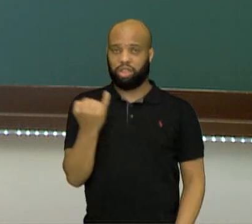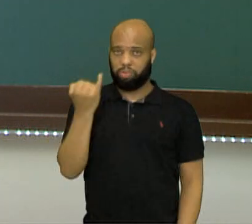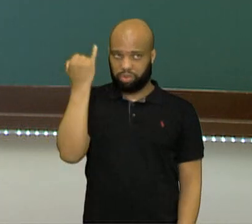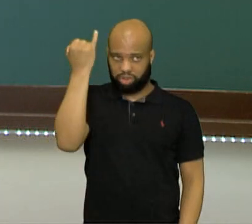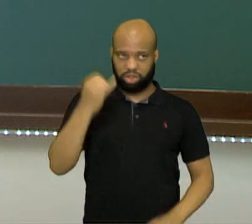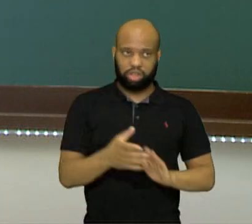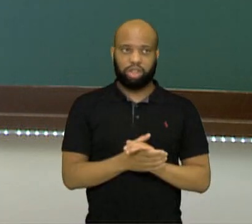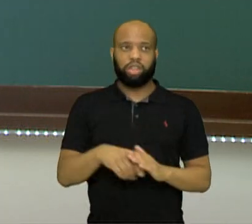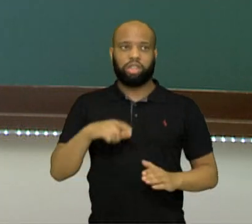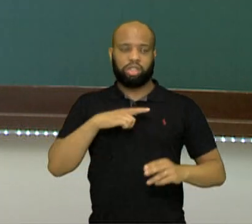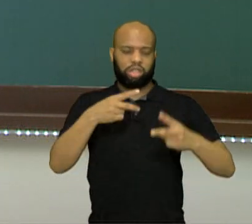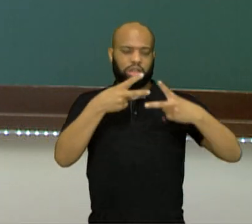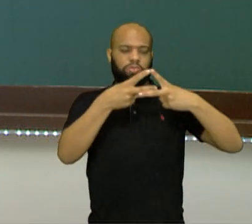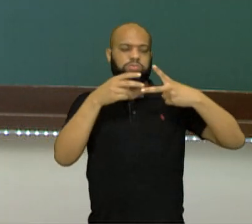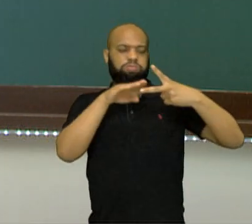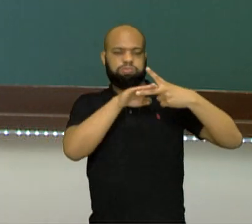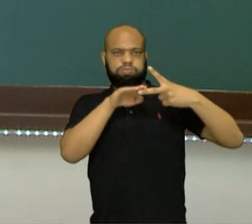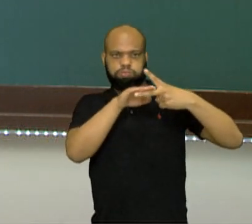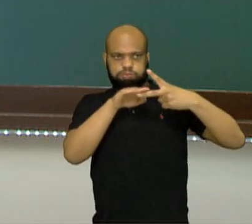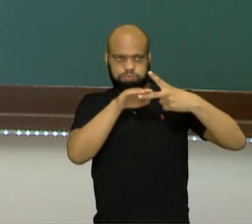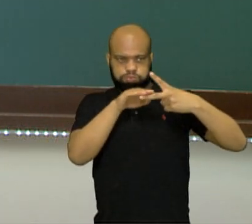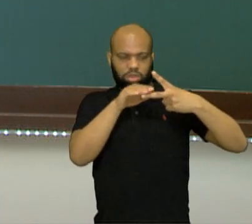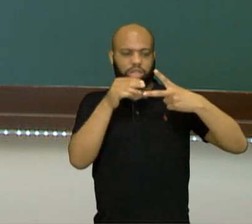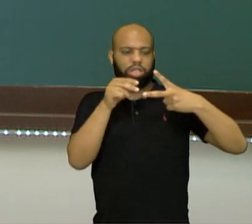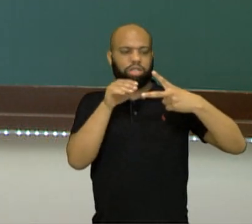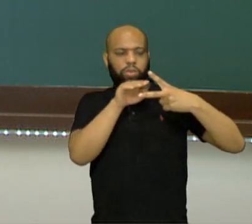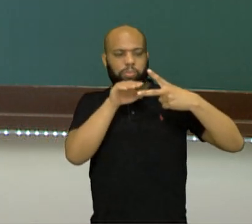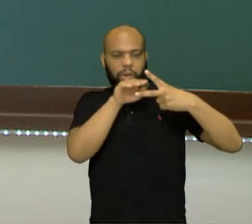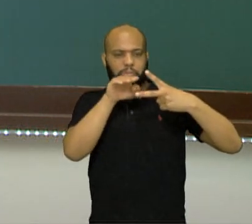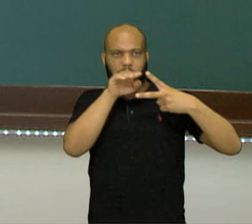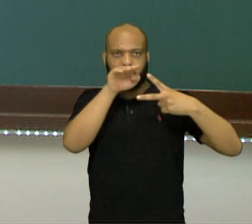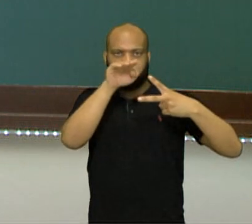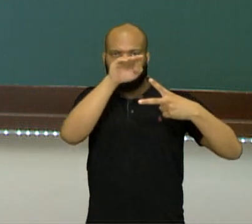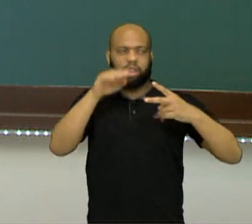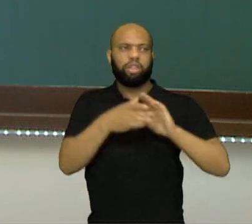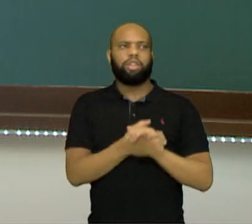é do Graham's Hierarchy, a hierarquia de